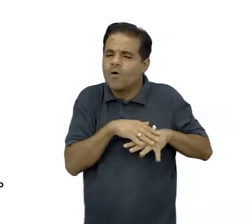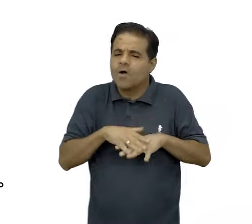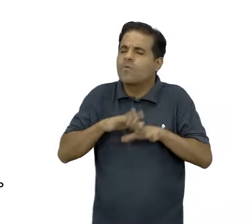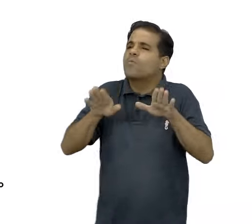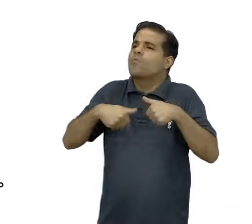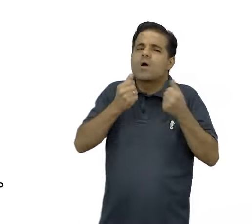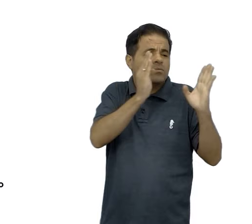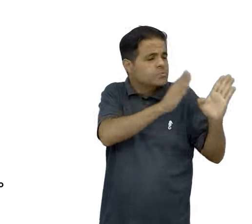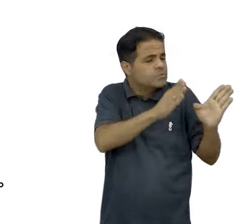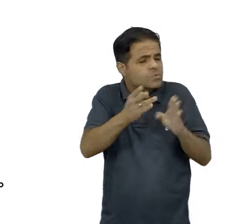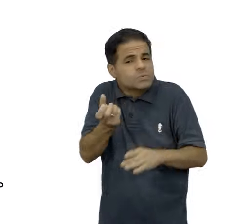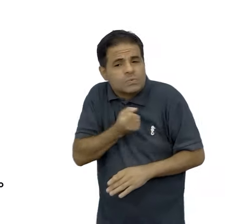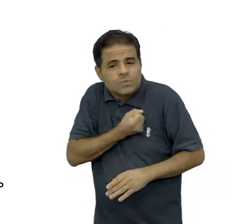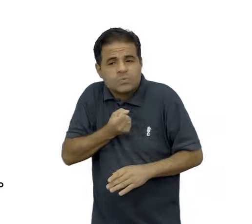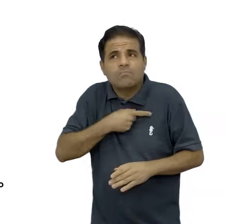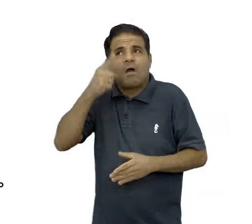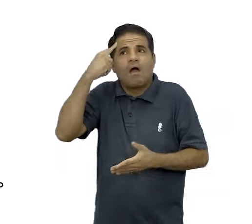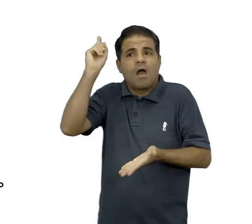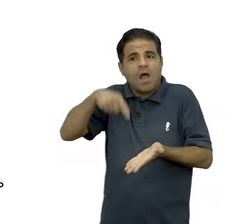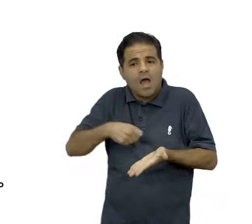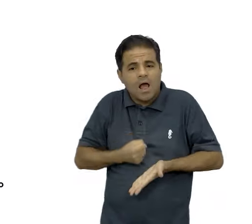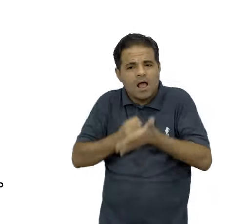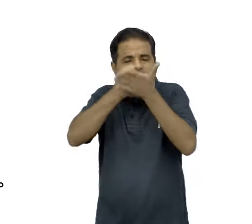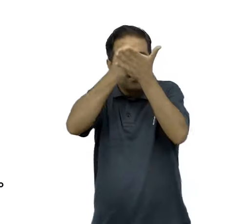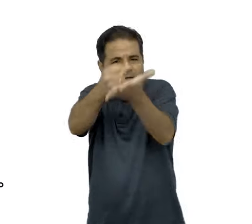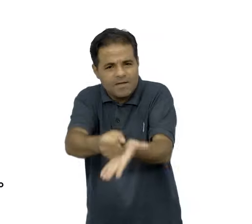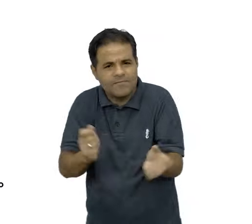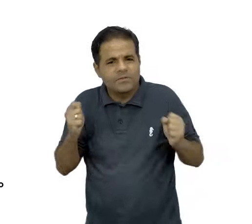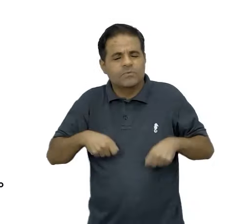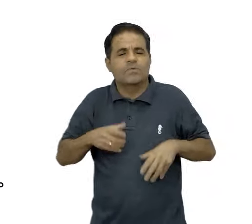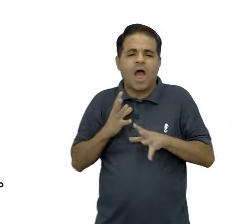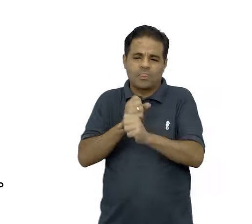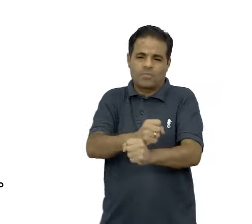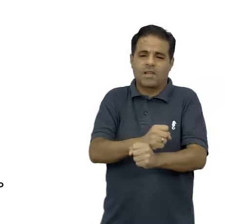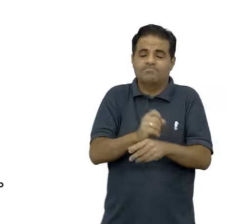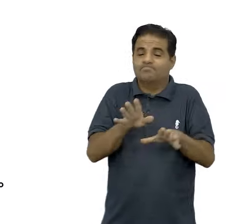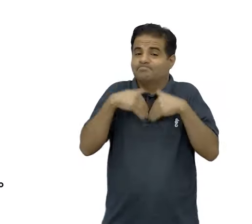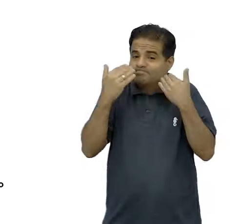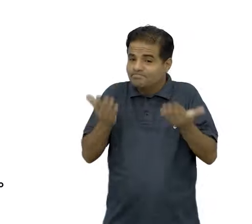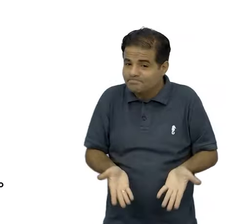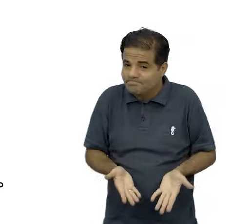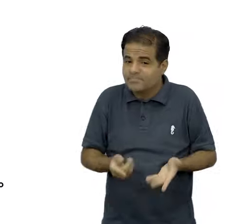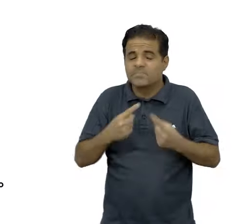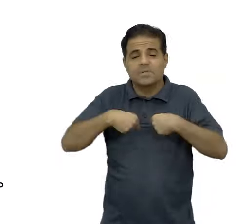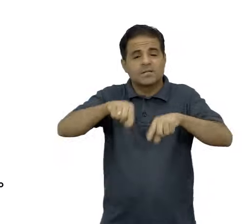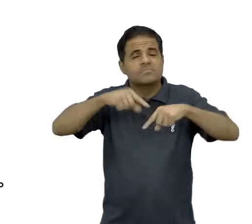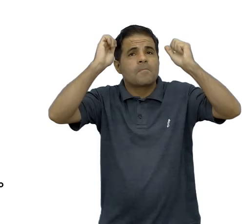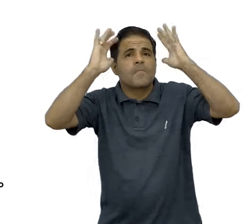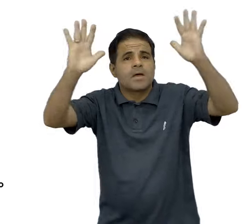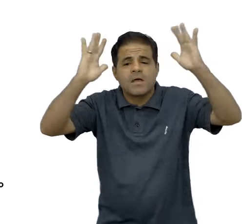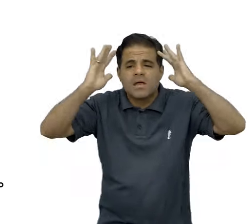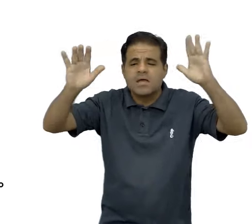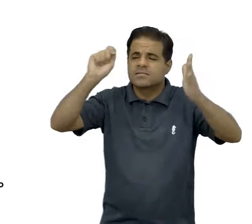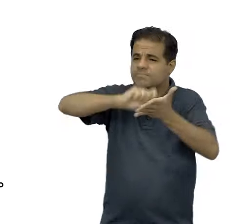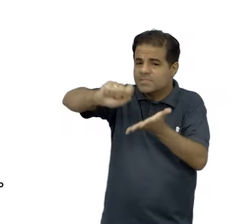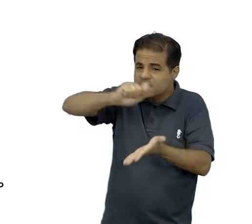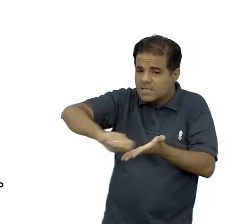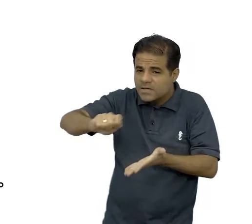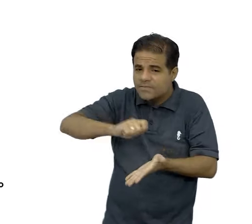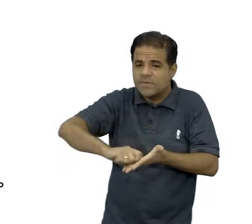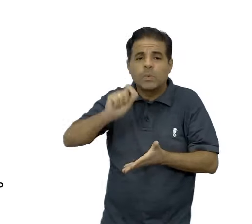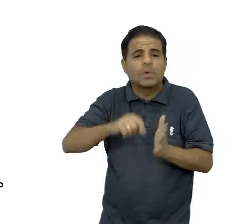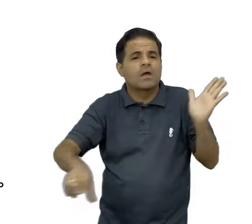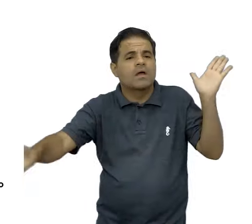é a sequência dos números que leva aí a totalidade, né? Que pensem também para escrever o